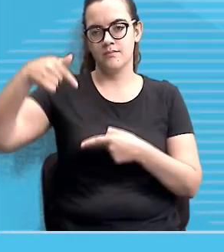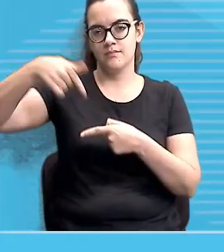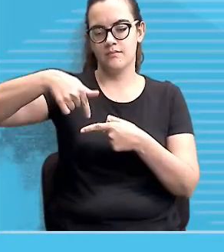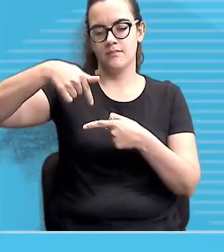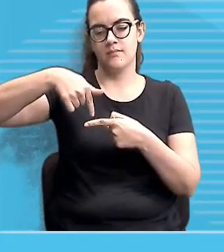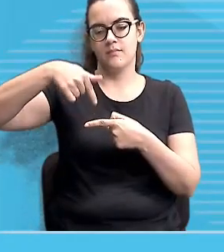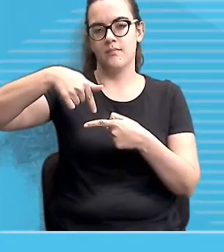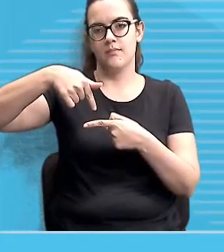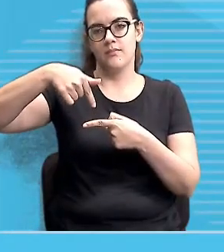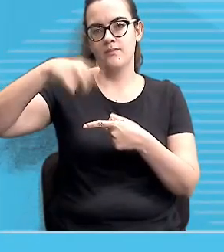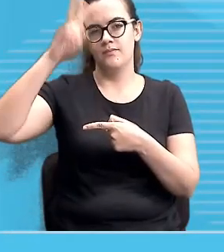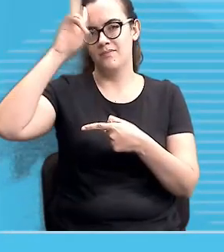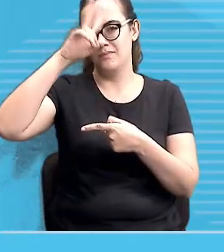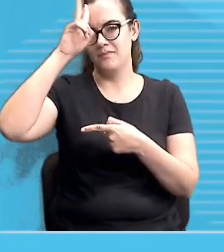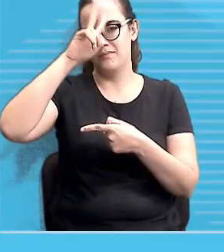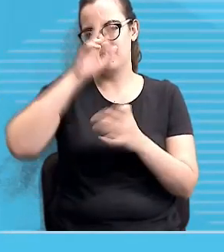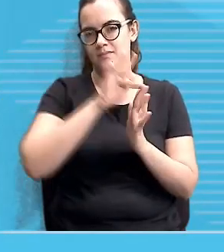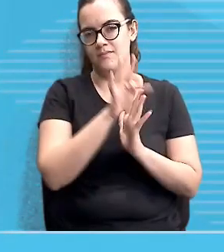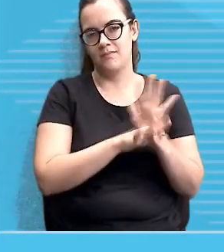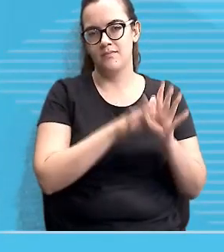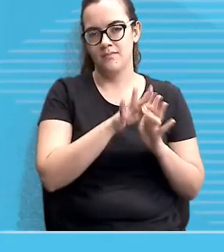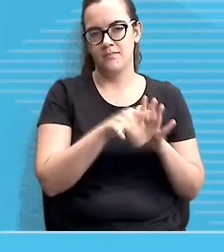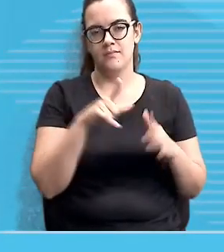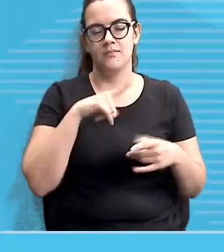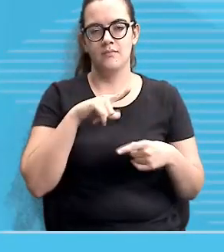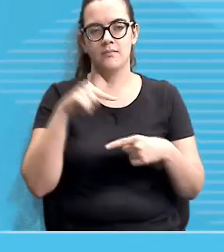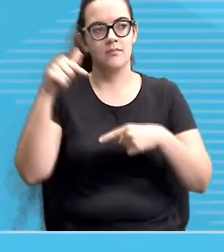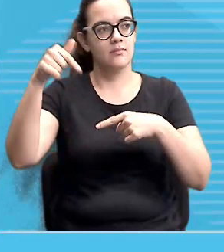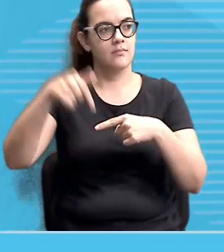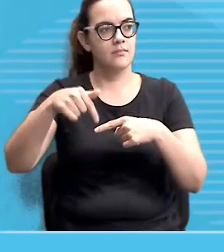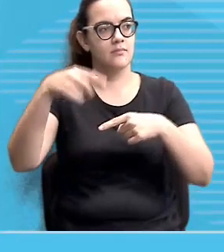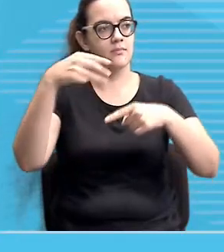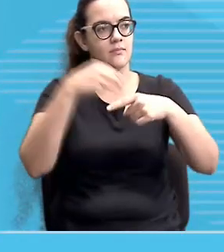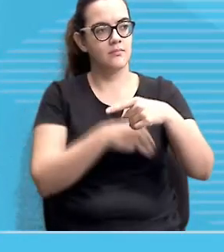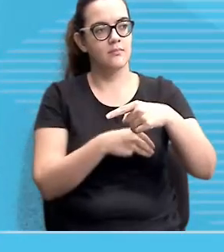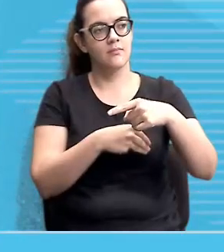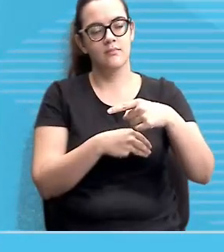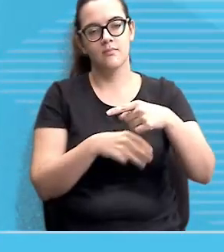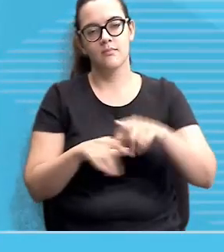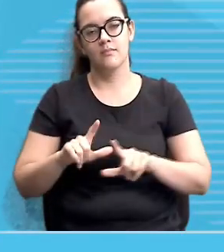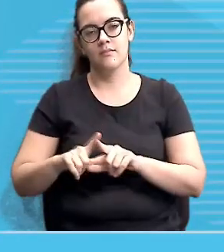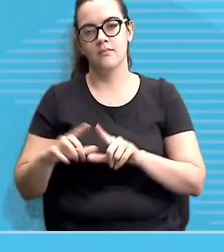e é igual a 120 calorias 1